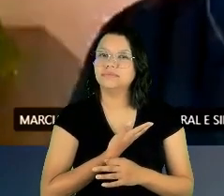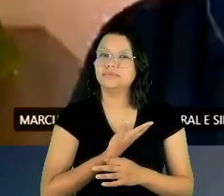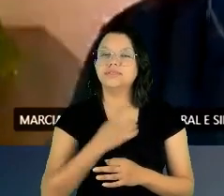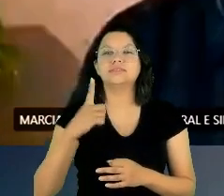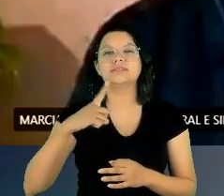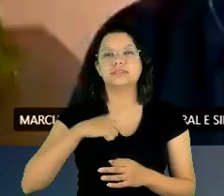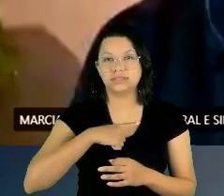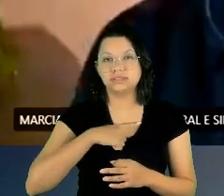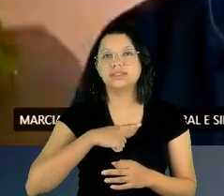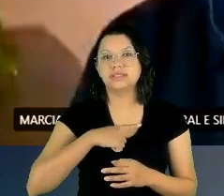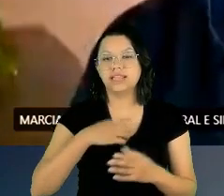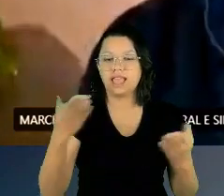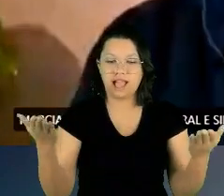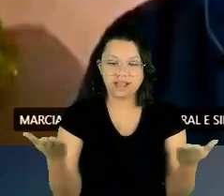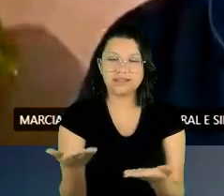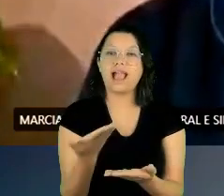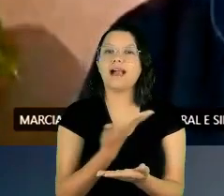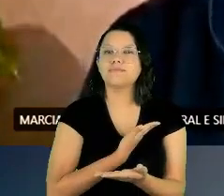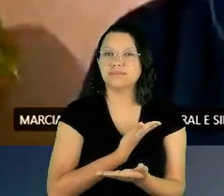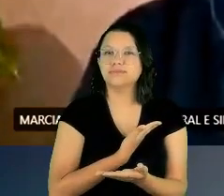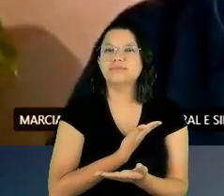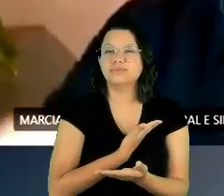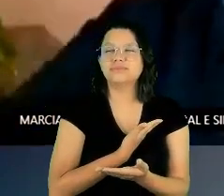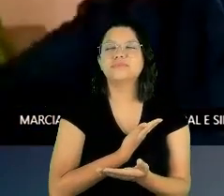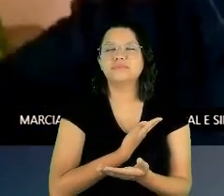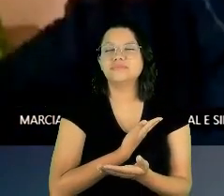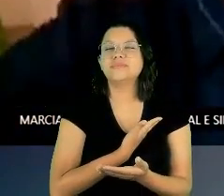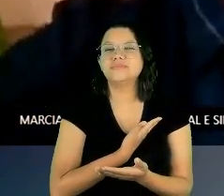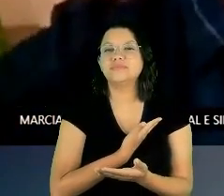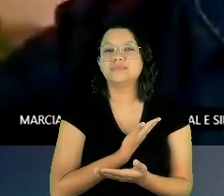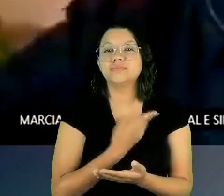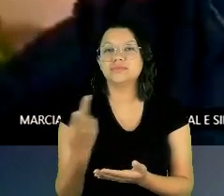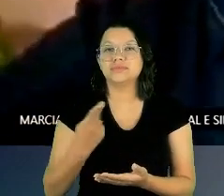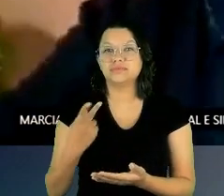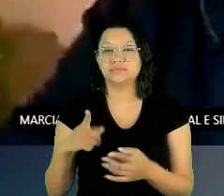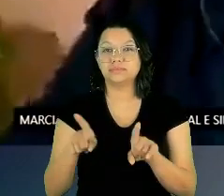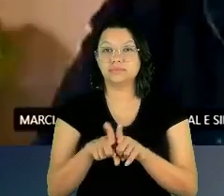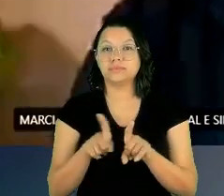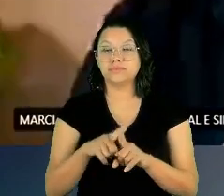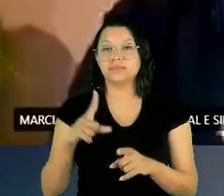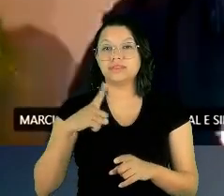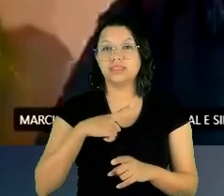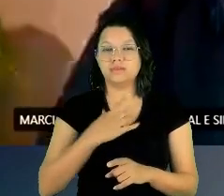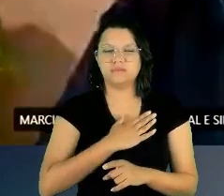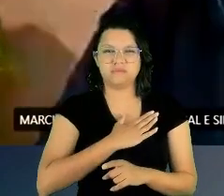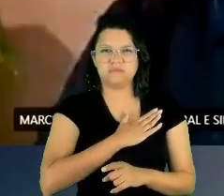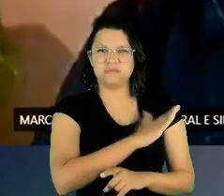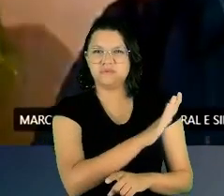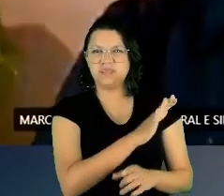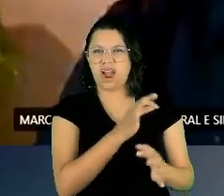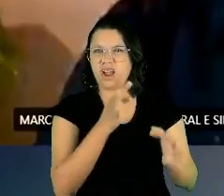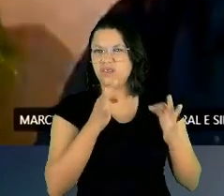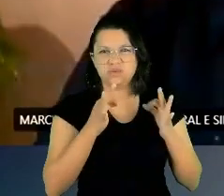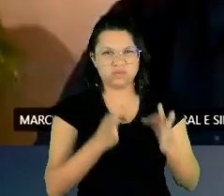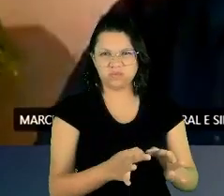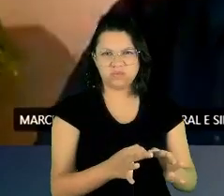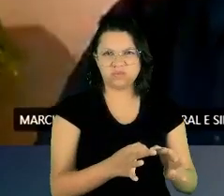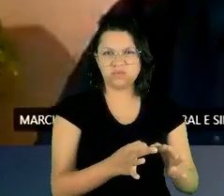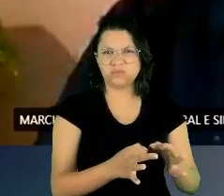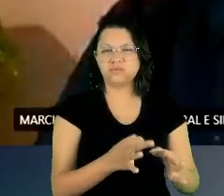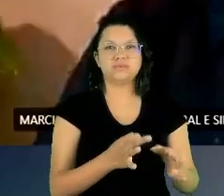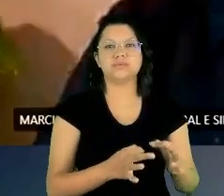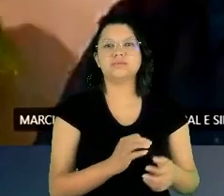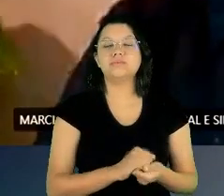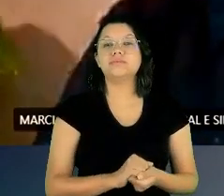amiga, que a senhora tem aqui amigos. Nós também temos aversão